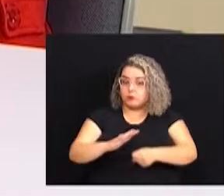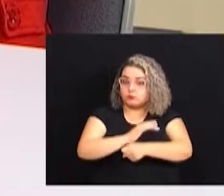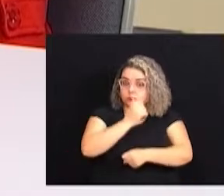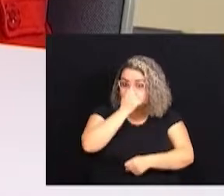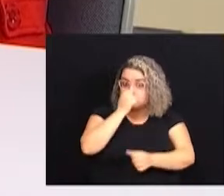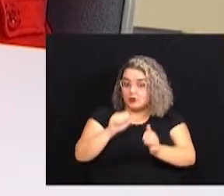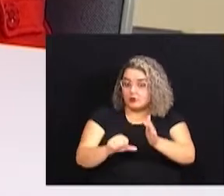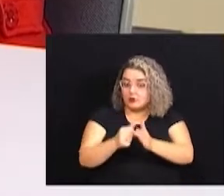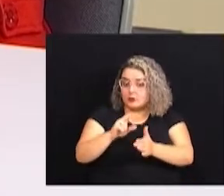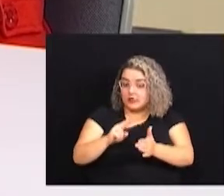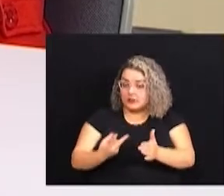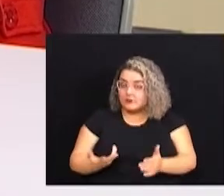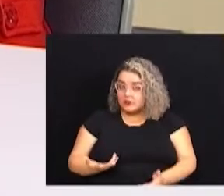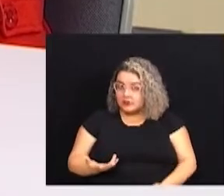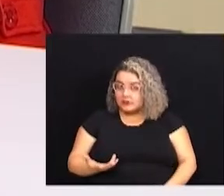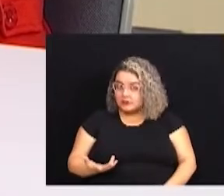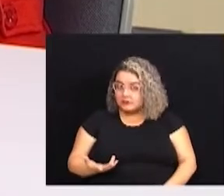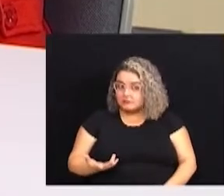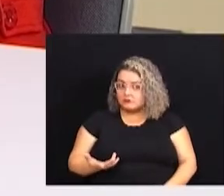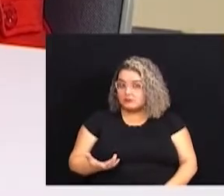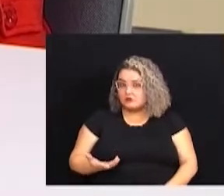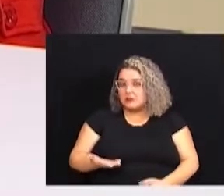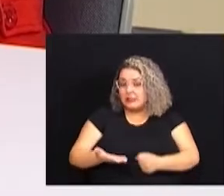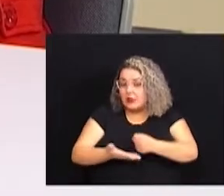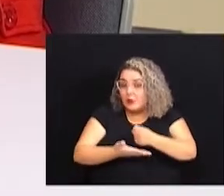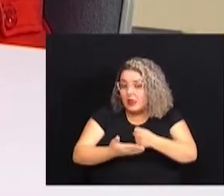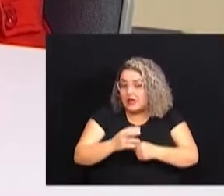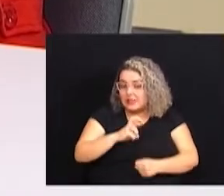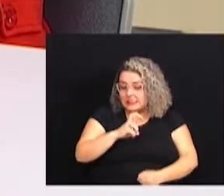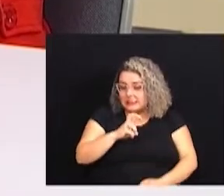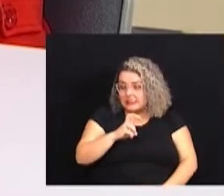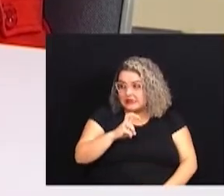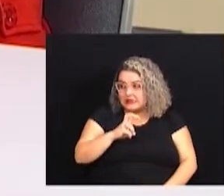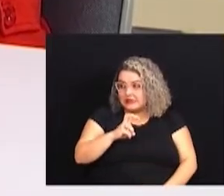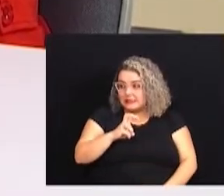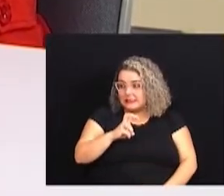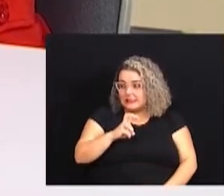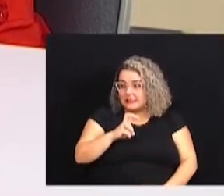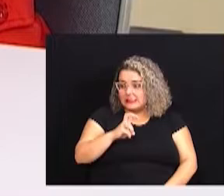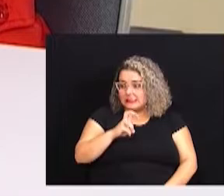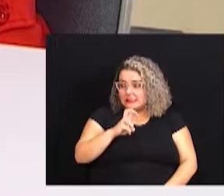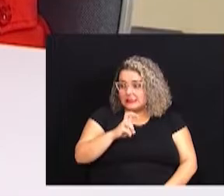ele de primeira vez. São no mínimo